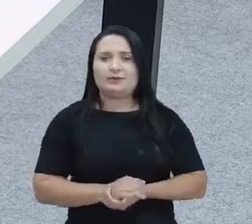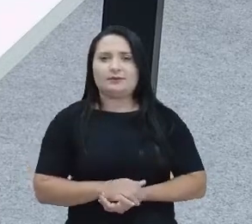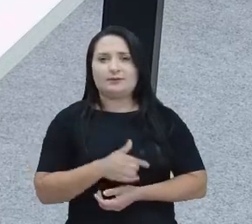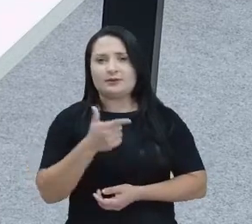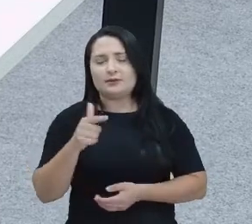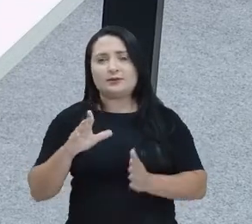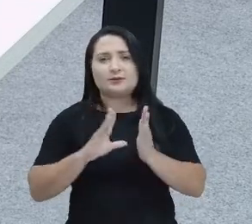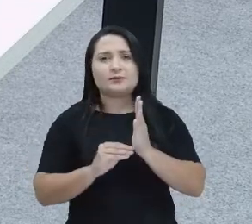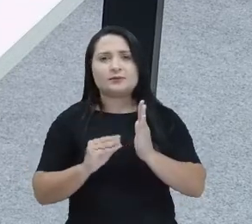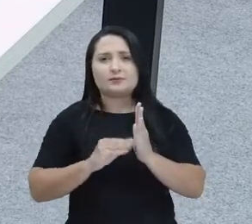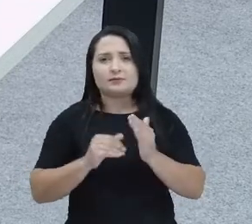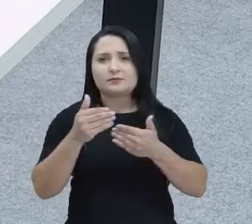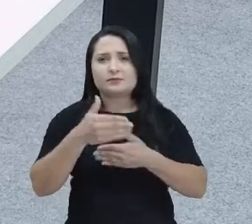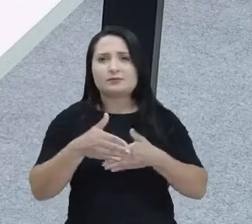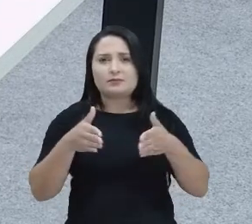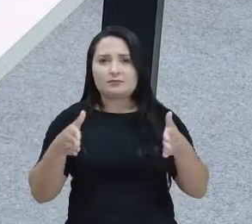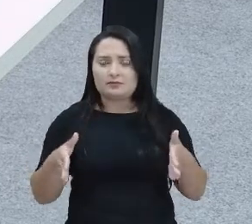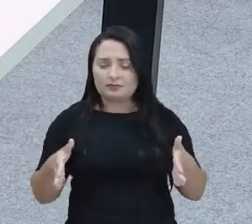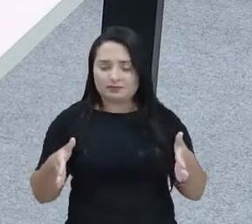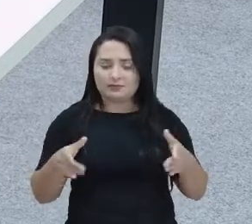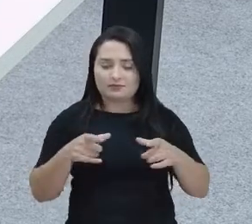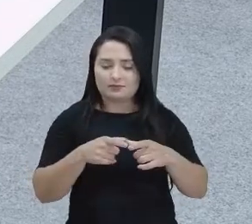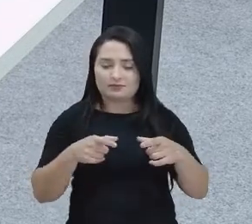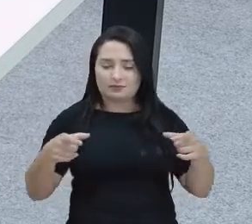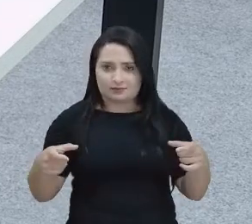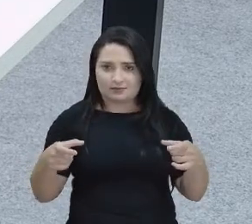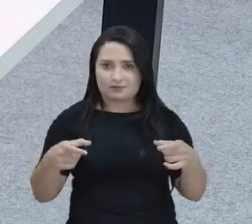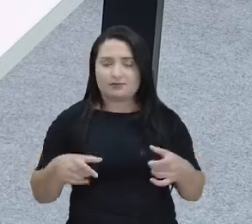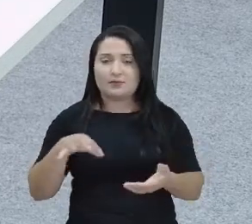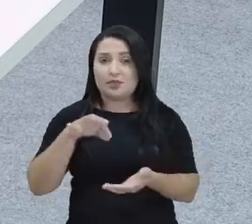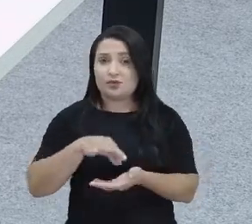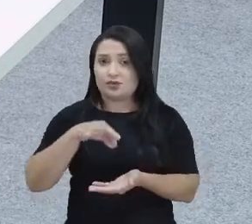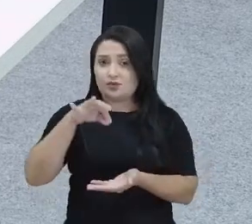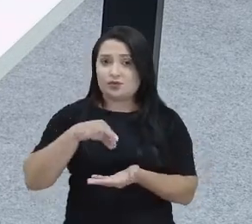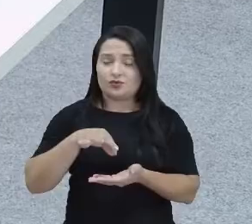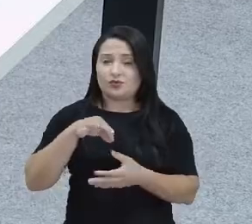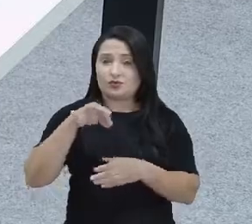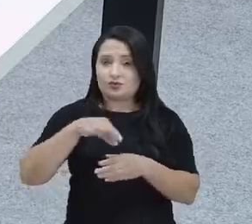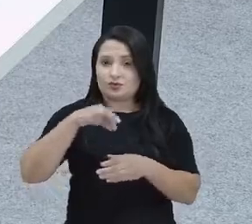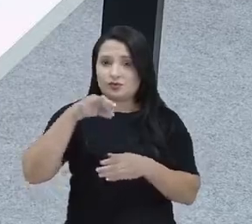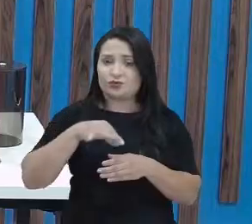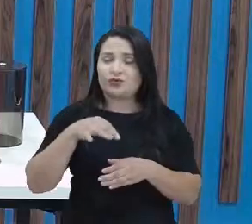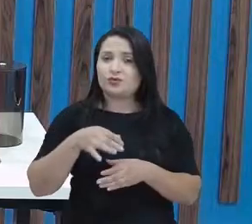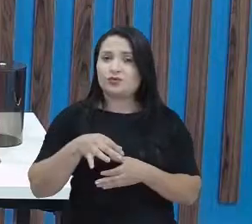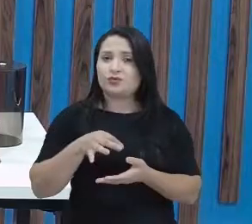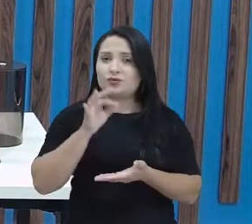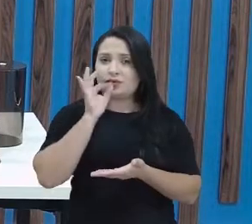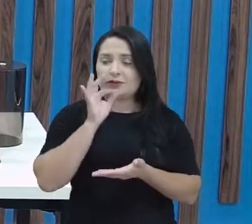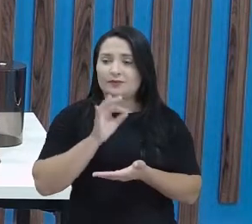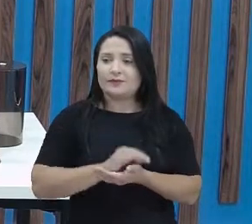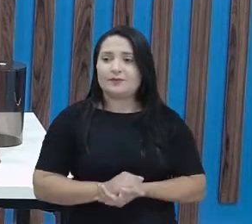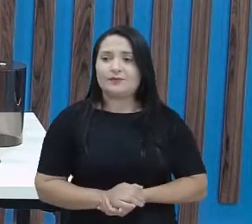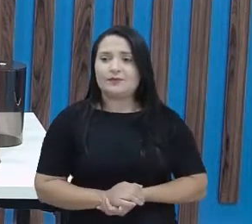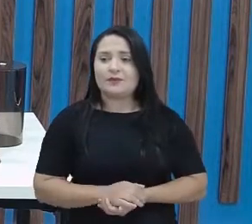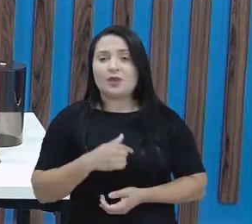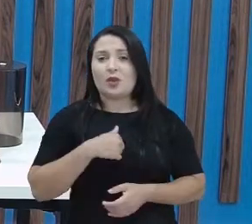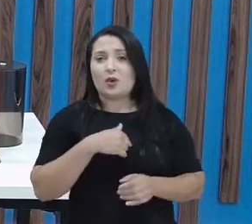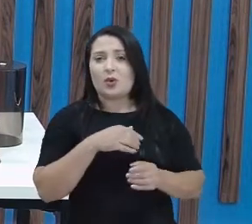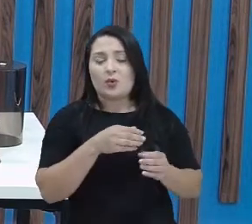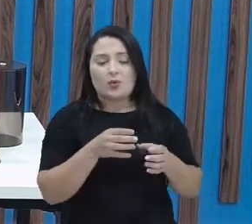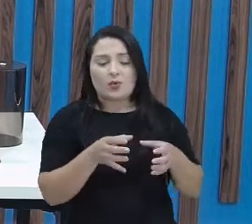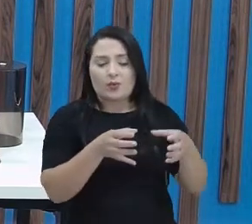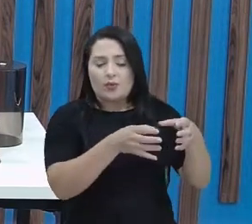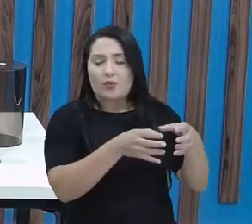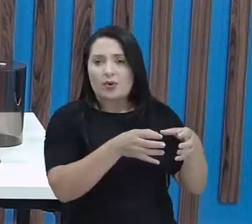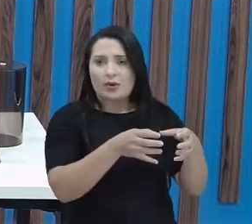chá. Eu estou colocando aqui, eu estou agrupando de acordo com os formatos. Todas essas aqui que eu